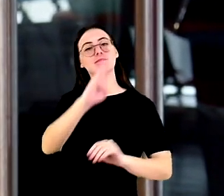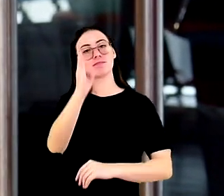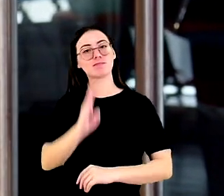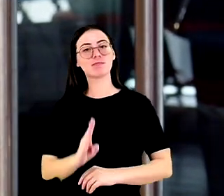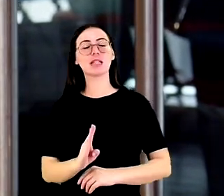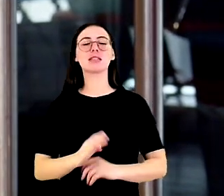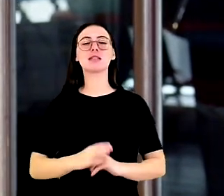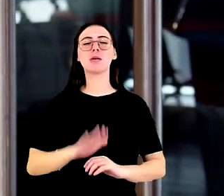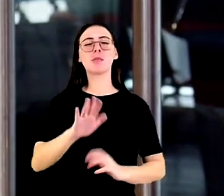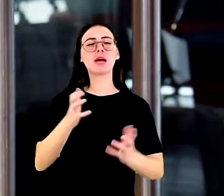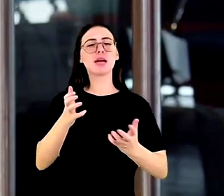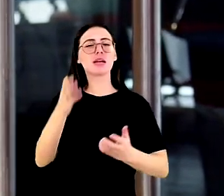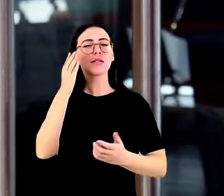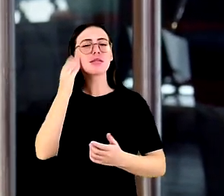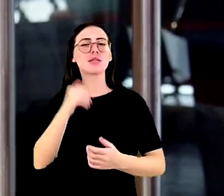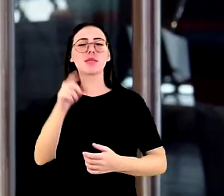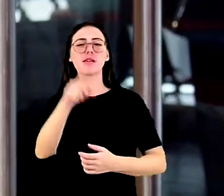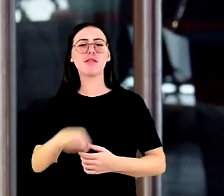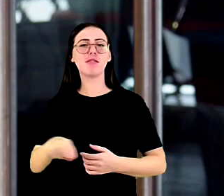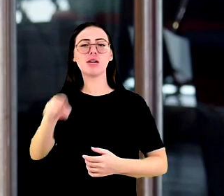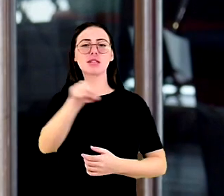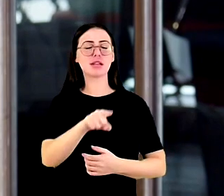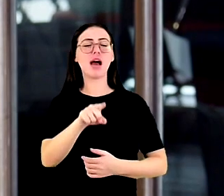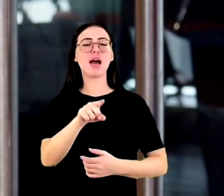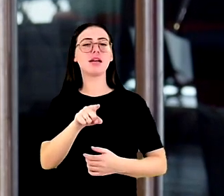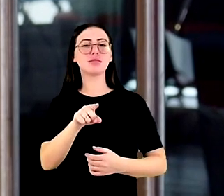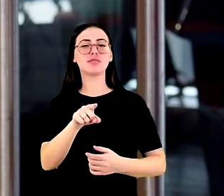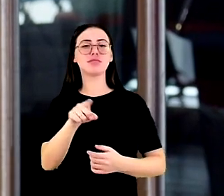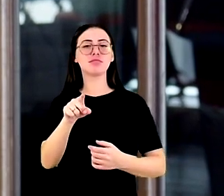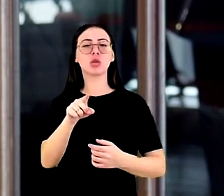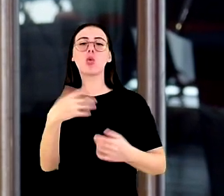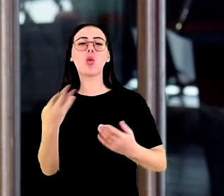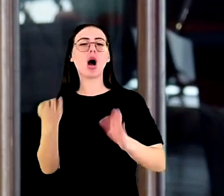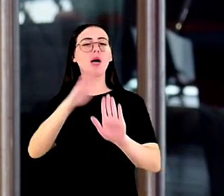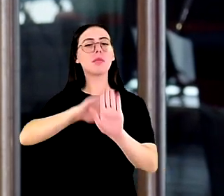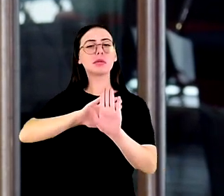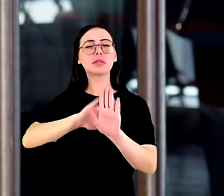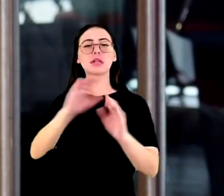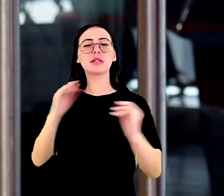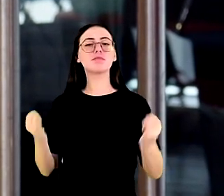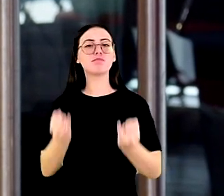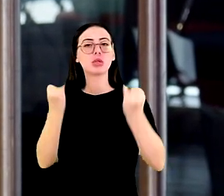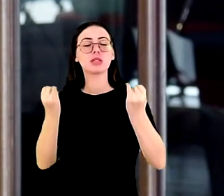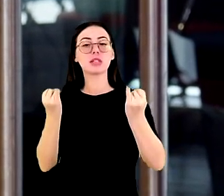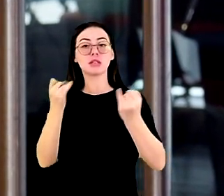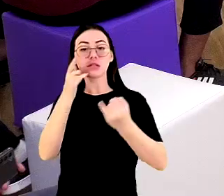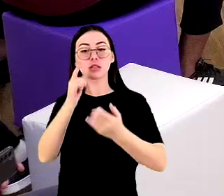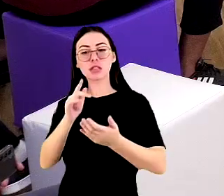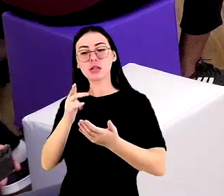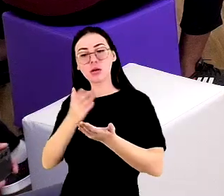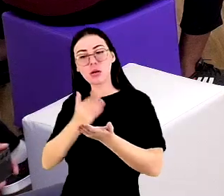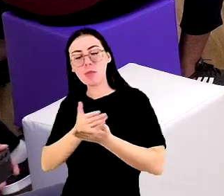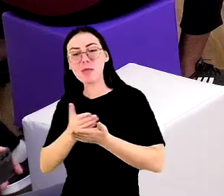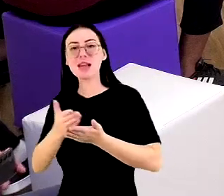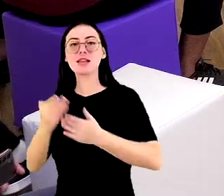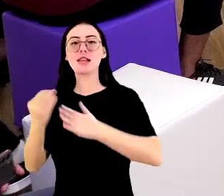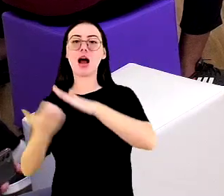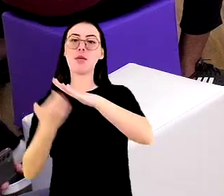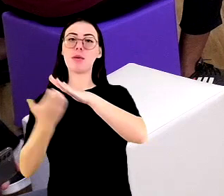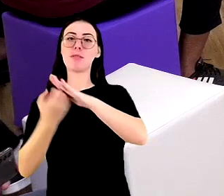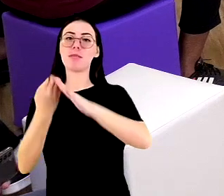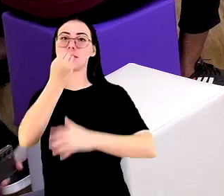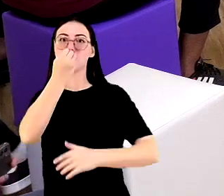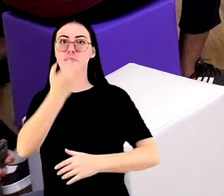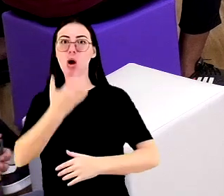grandes empresas e de entrar nesse mercado? O que, que isso muda para uma startup? É fundamental,